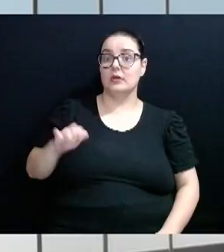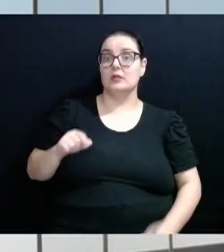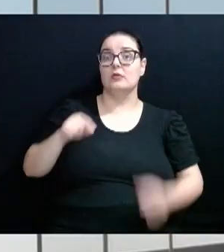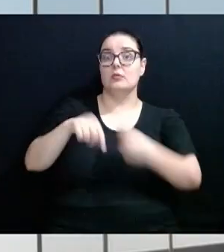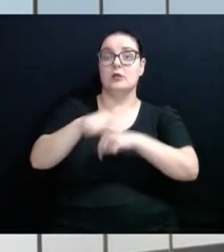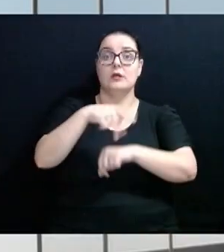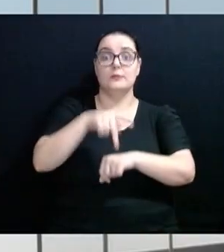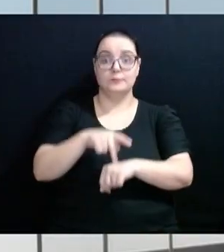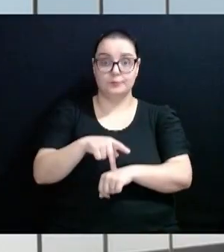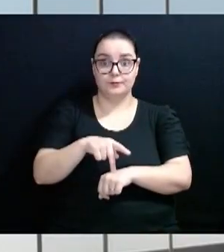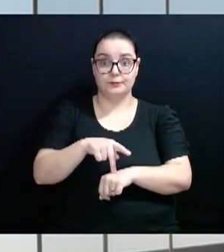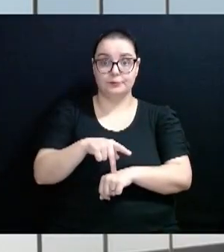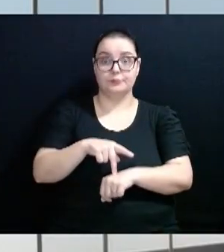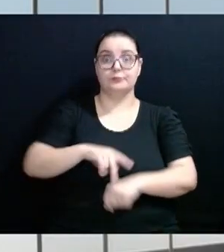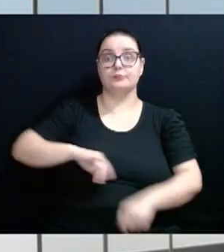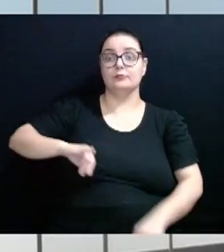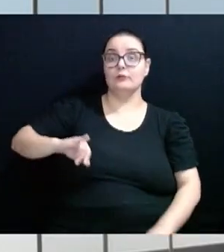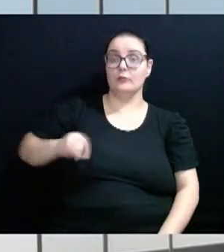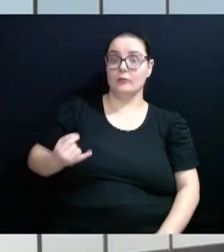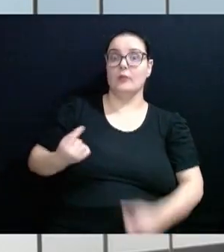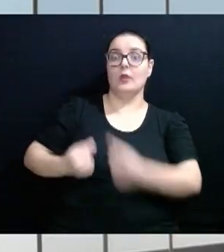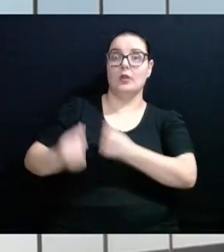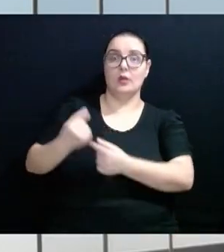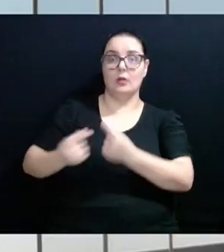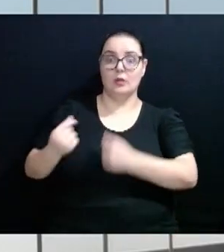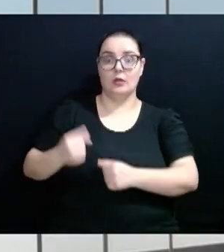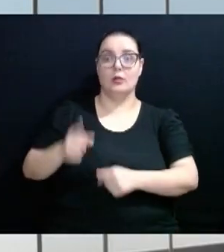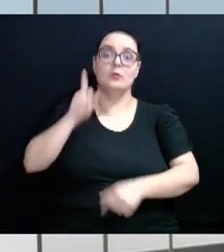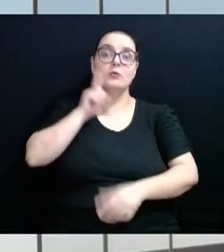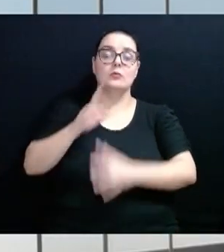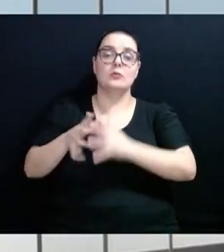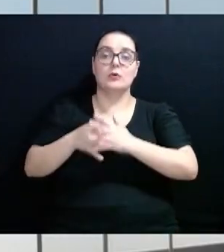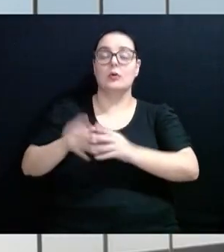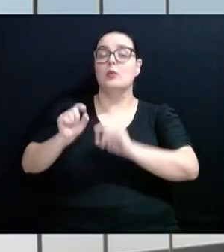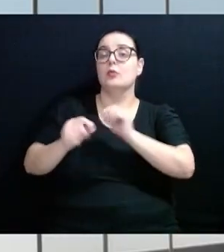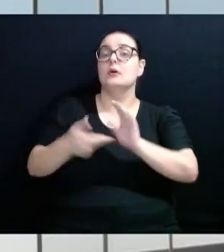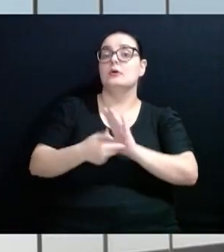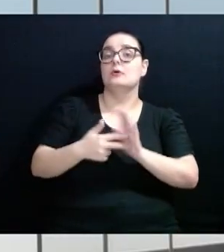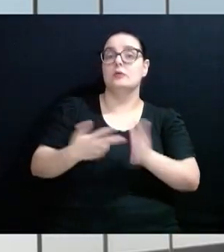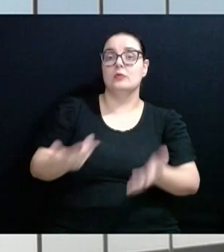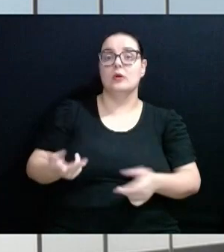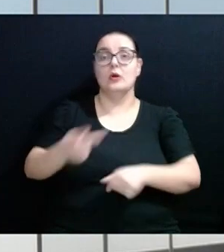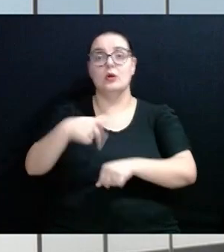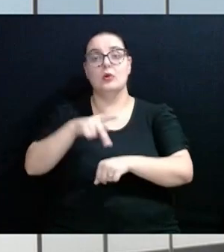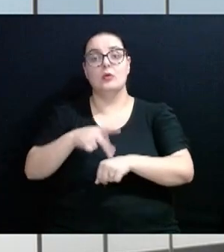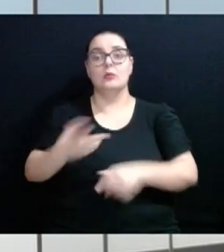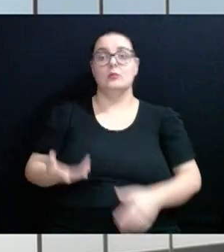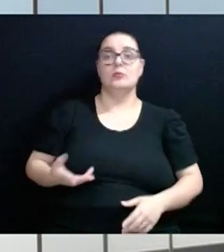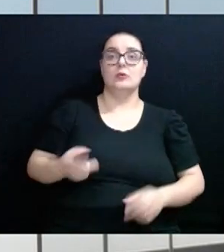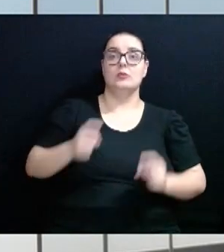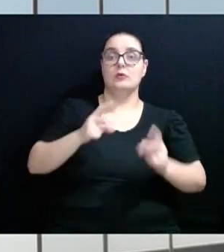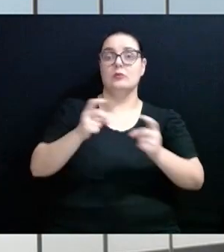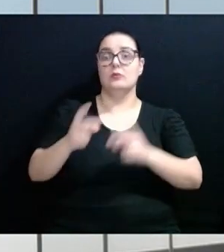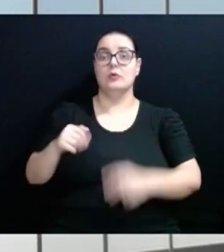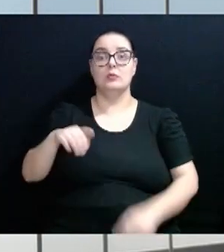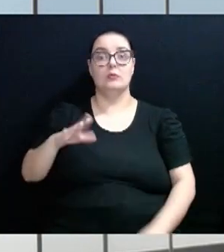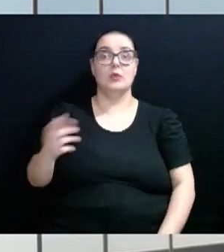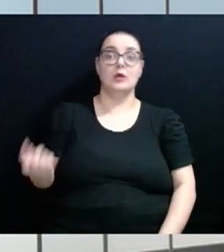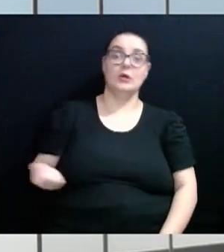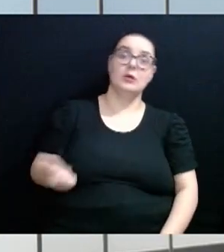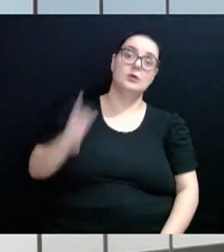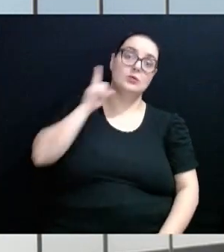se aproveitando economicamente dos Estados Unidos. O que significa isso? Países que estavam exportando muito mais para os Estados Unidos do